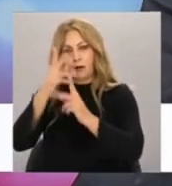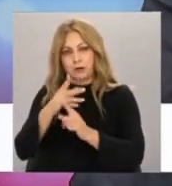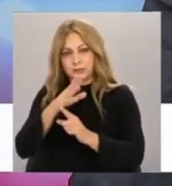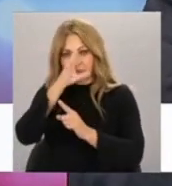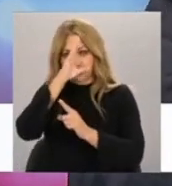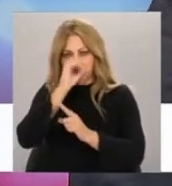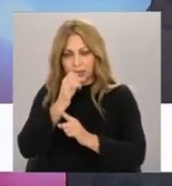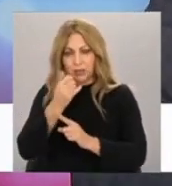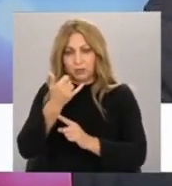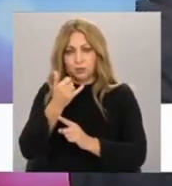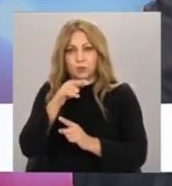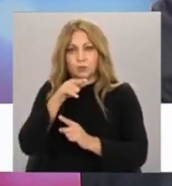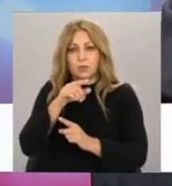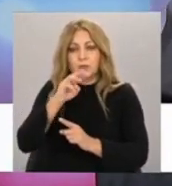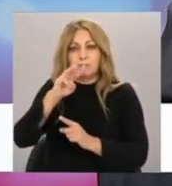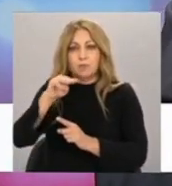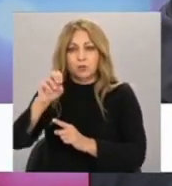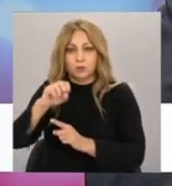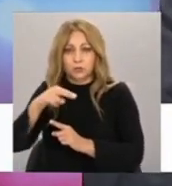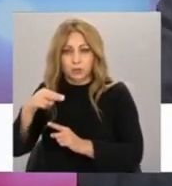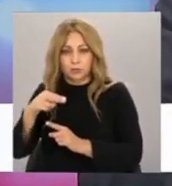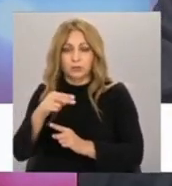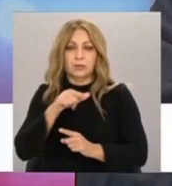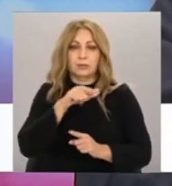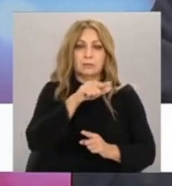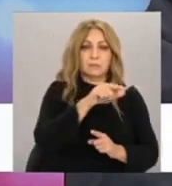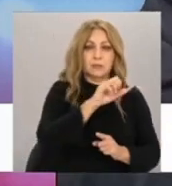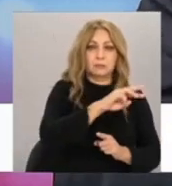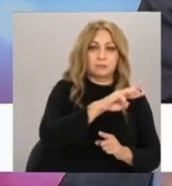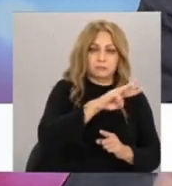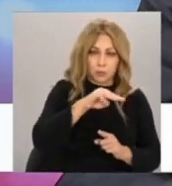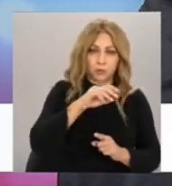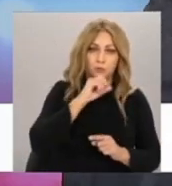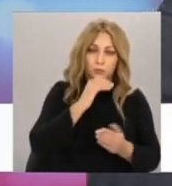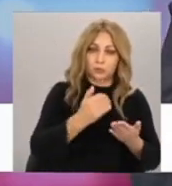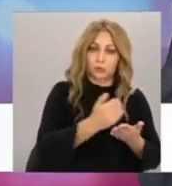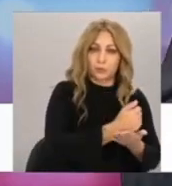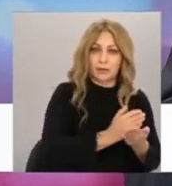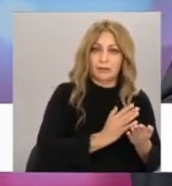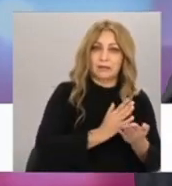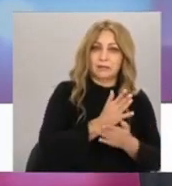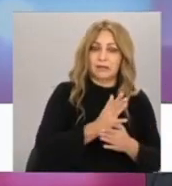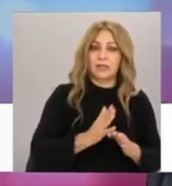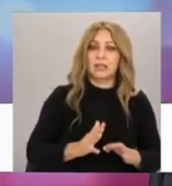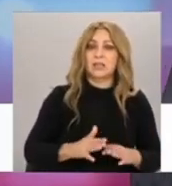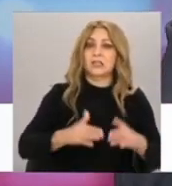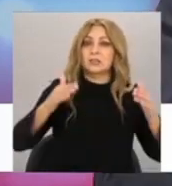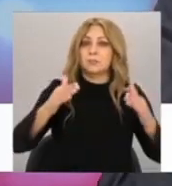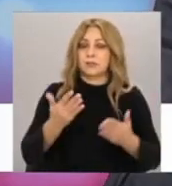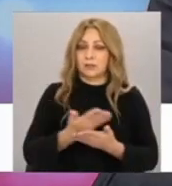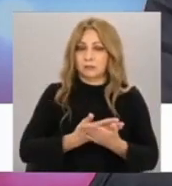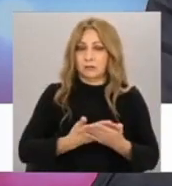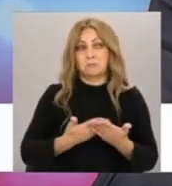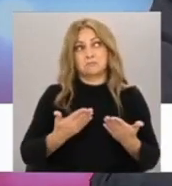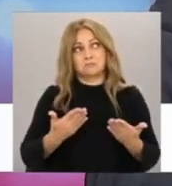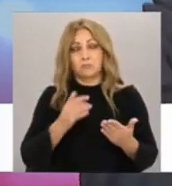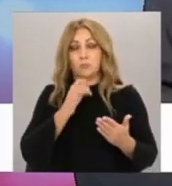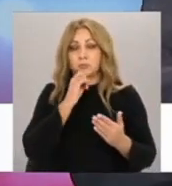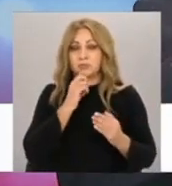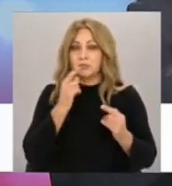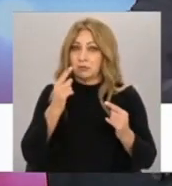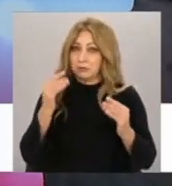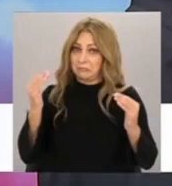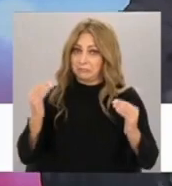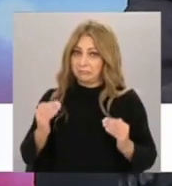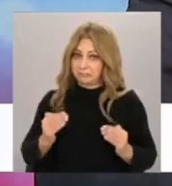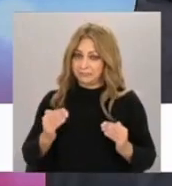estado que em dois mil milhões de euros em uniões se recupera um pouco crescimento econômico Posso sim ou não tivemos três as melhores canções do século nos últimos anos